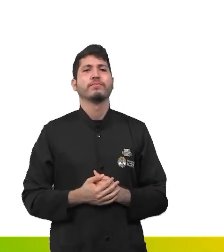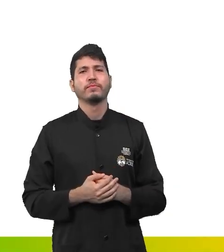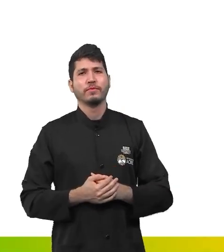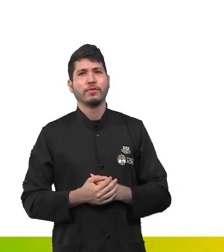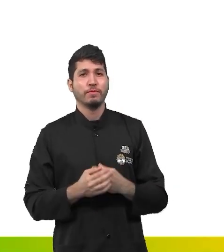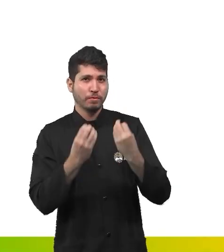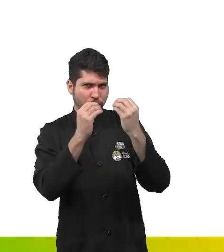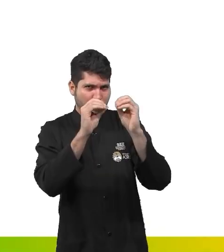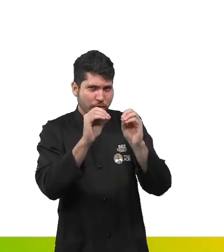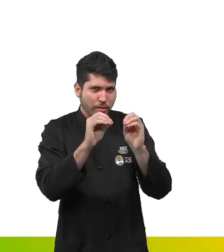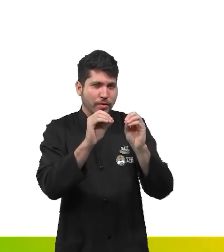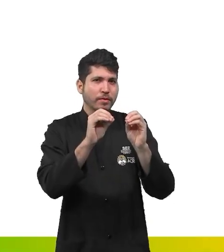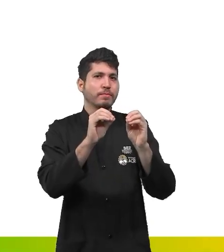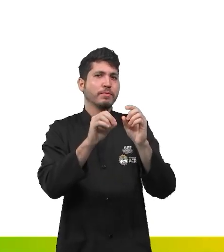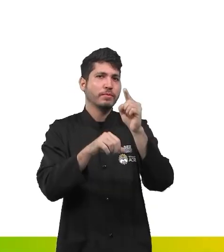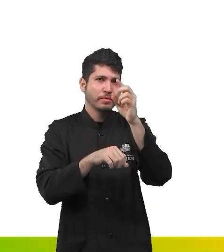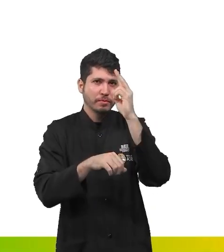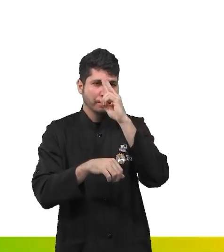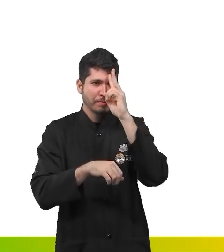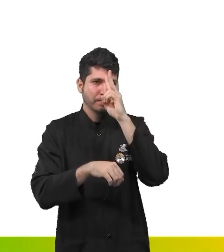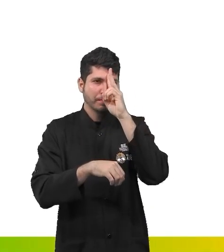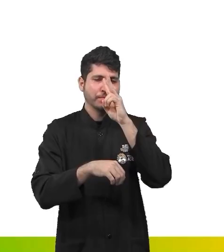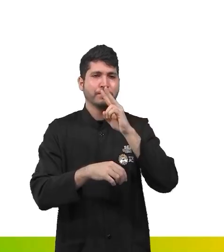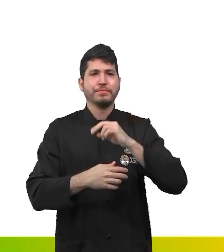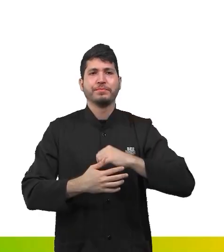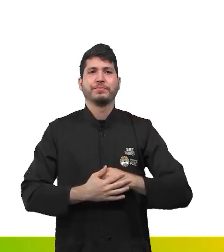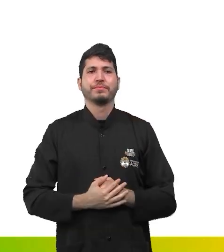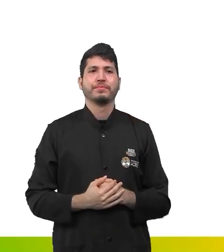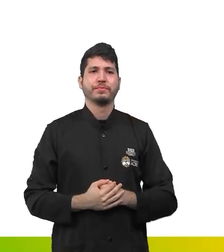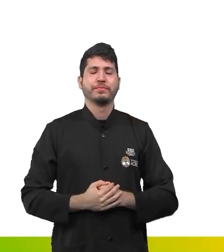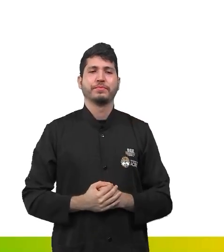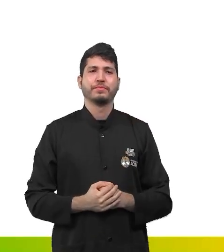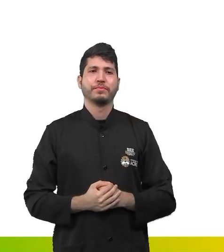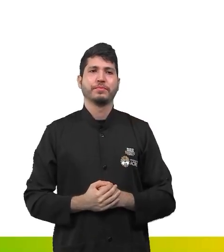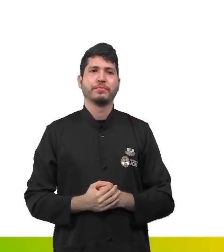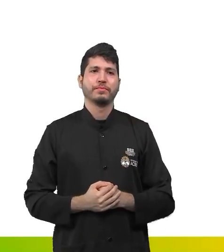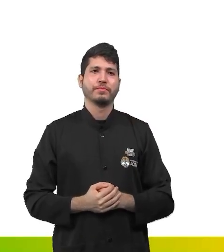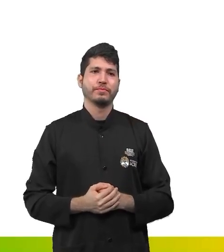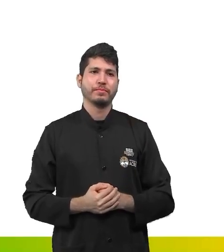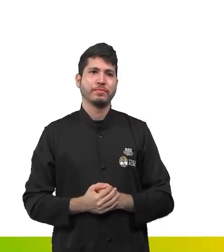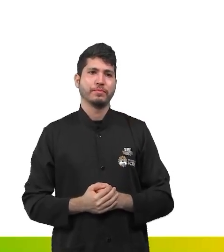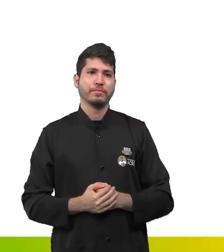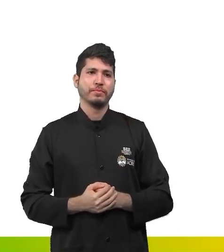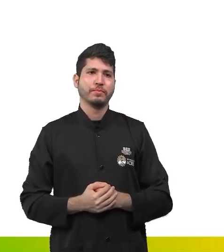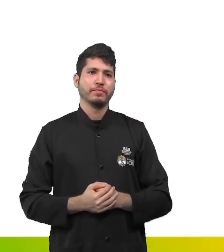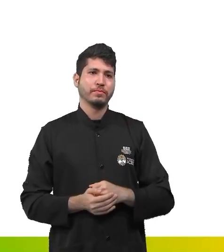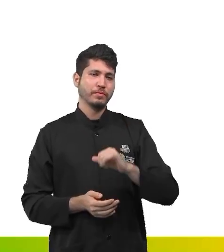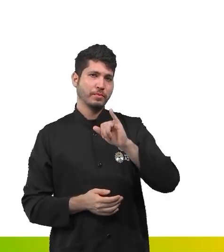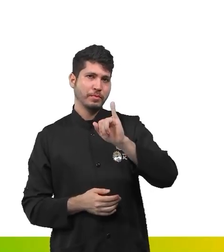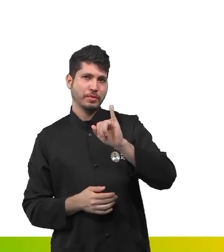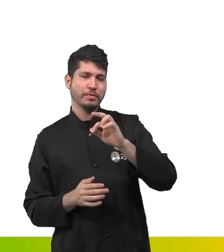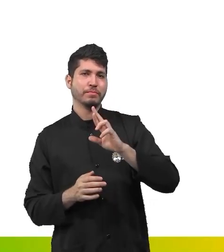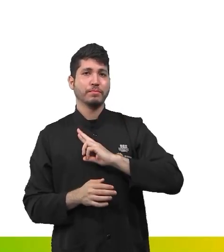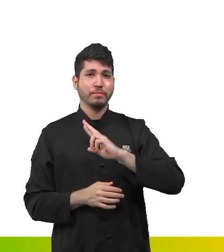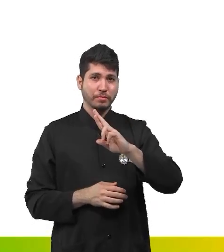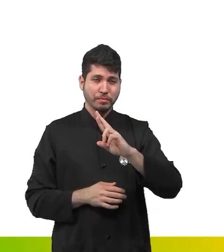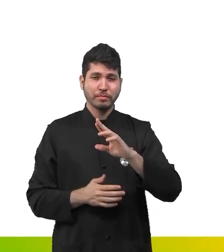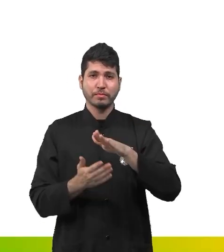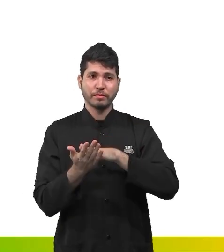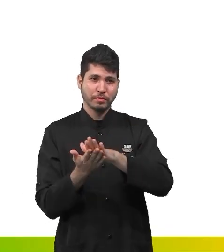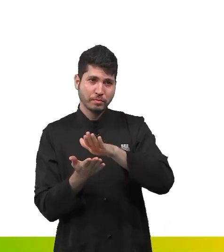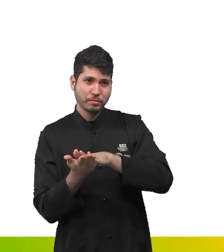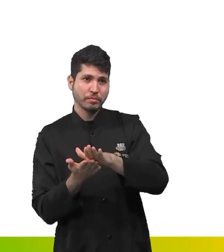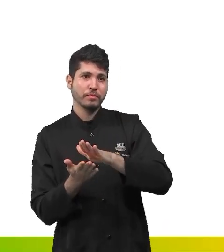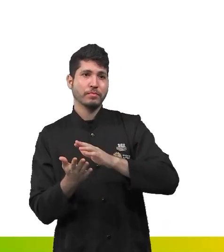aqui horas, e impressões, tá? Um izinho de impressões. Nós vamos ter o seguinte, em